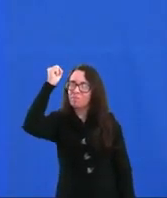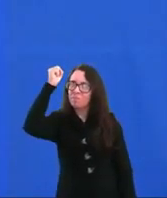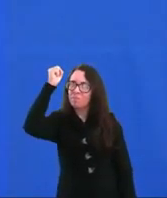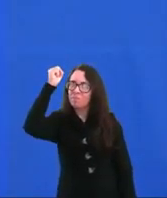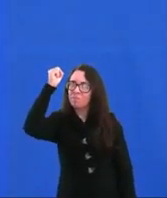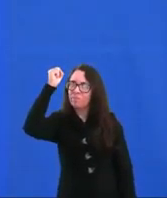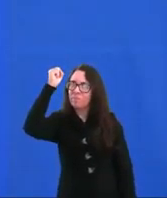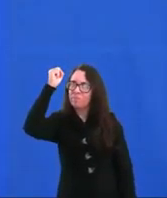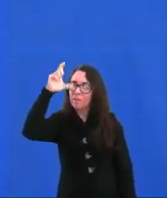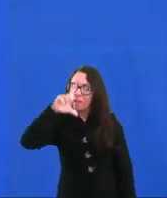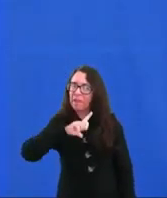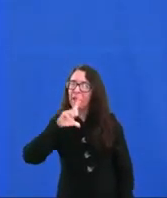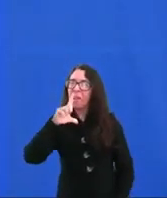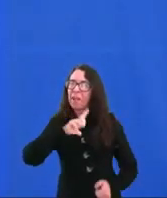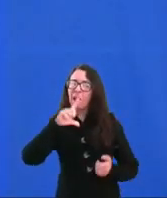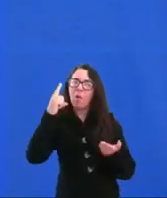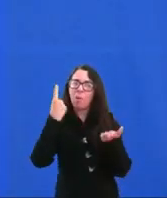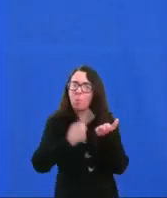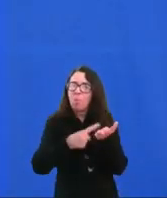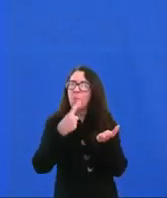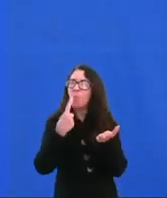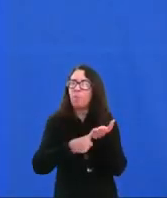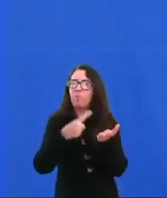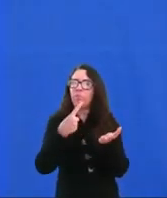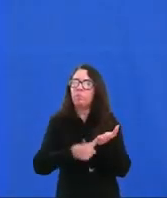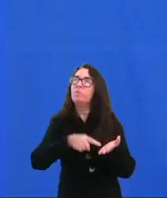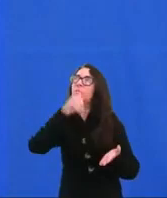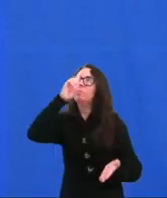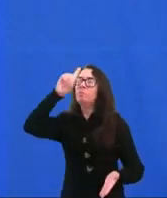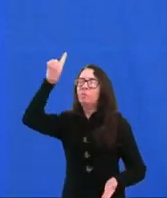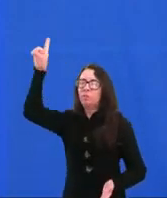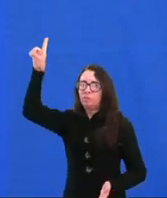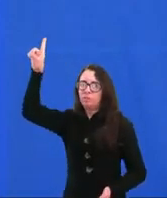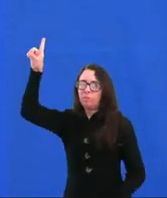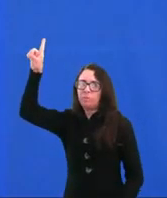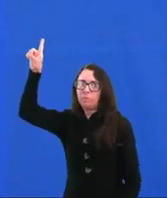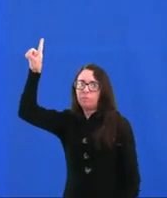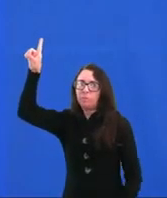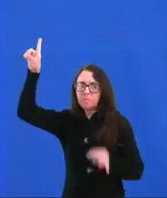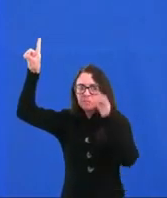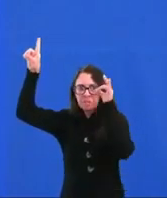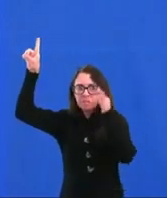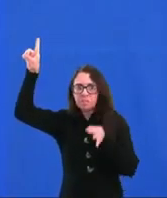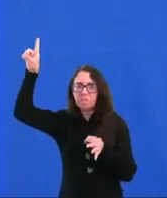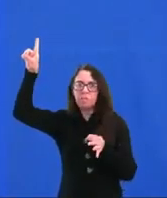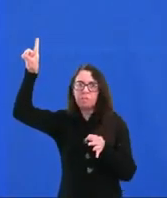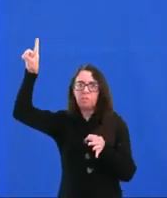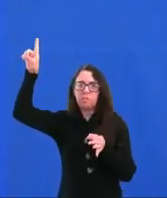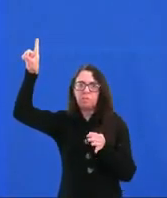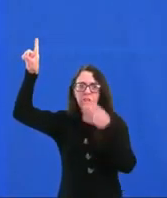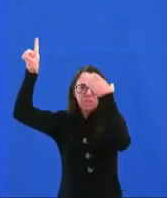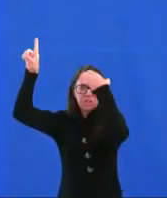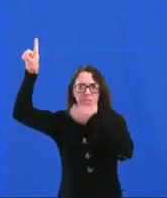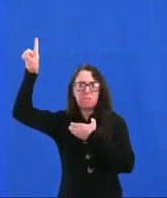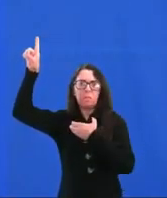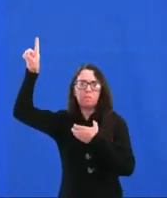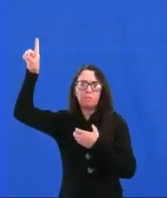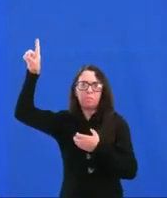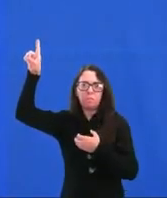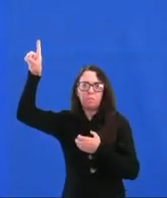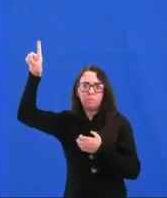os líderes espirituais que Ele chamava. Então, nós precisamos verdadeiramente deixar que Deus